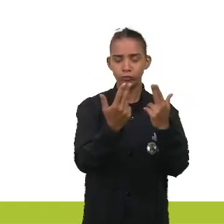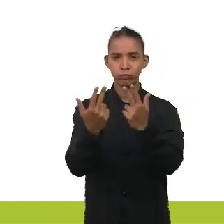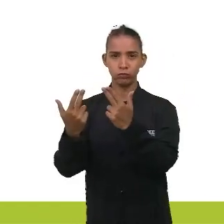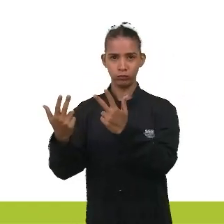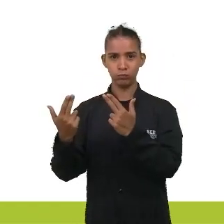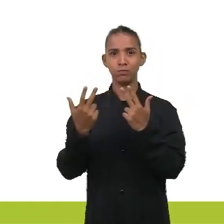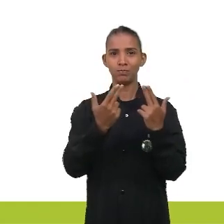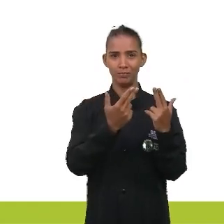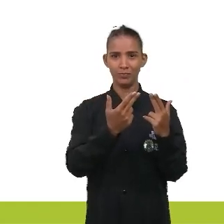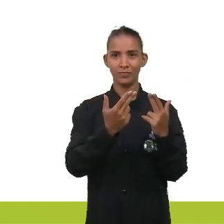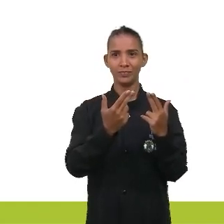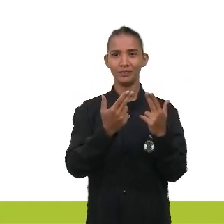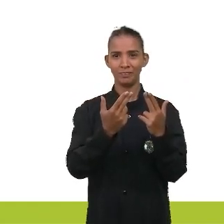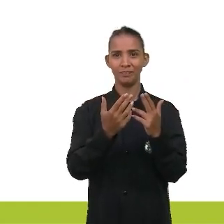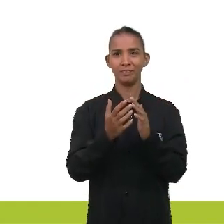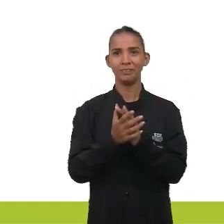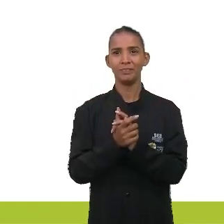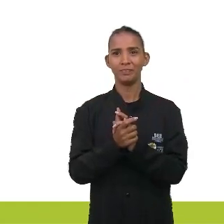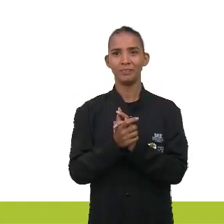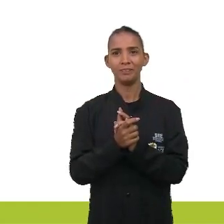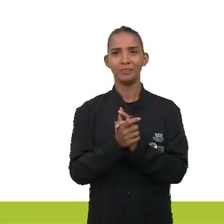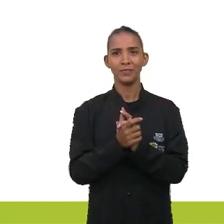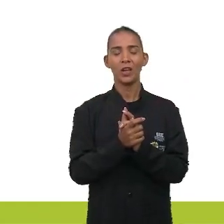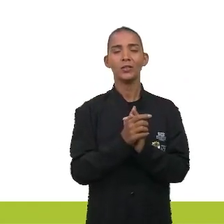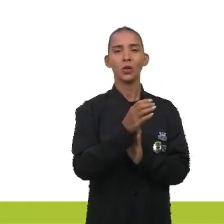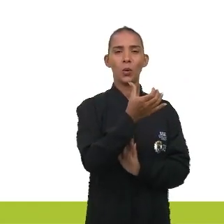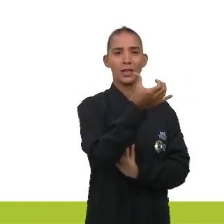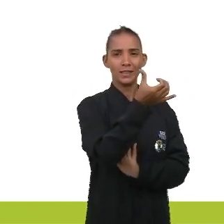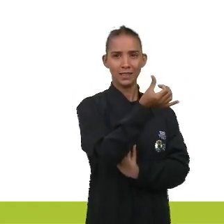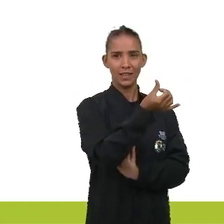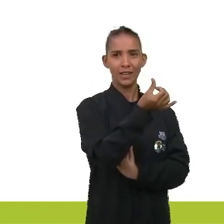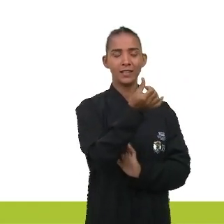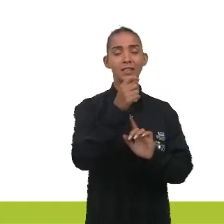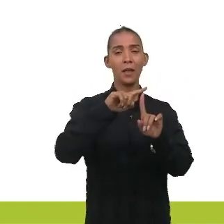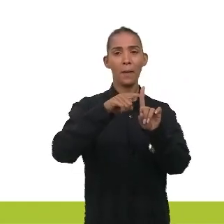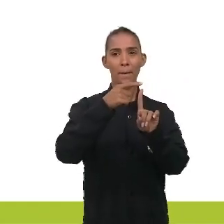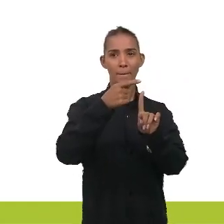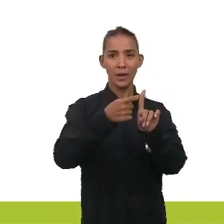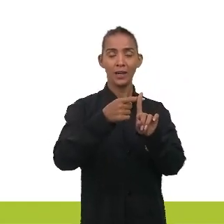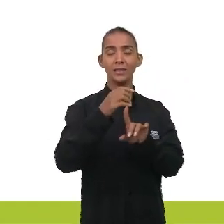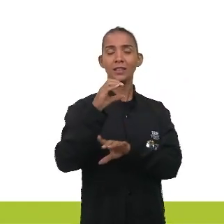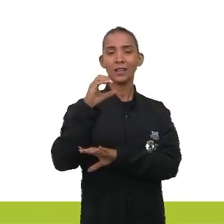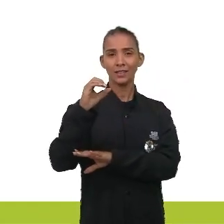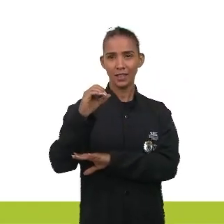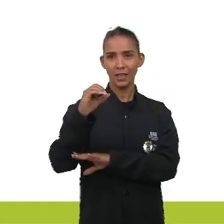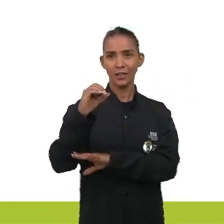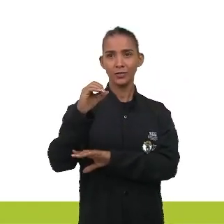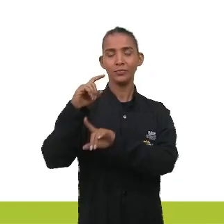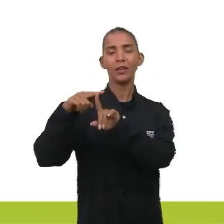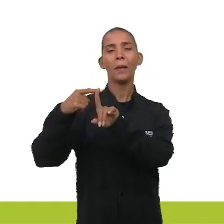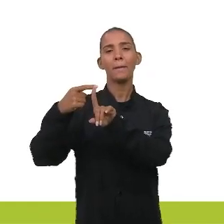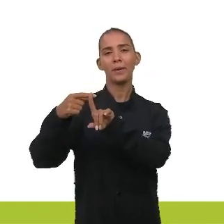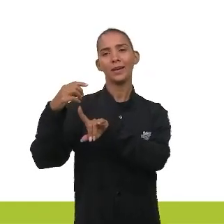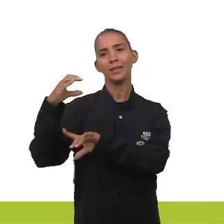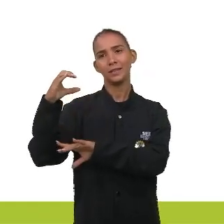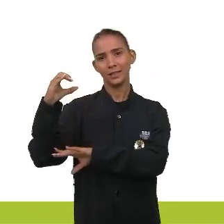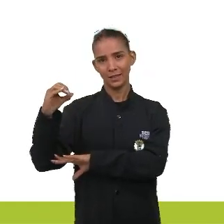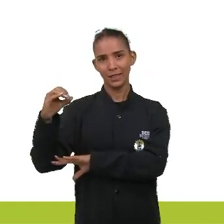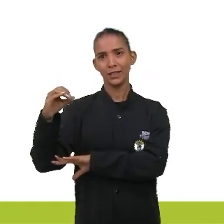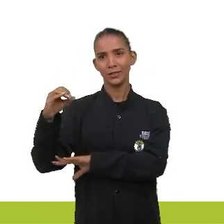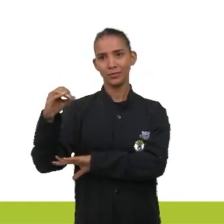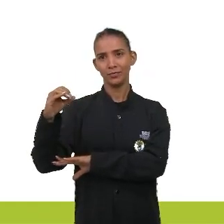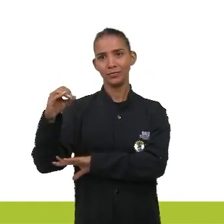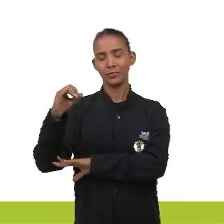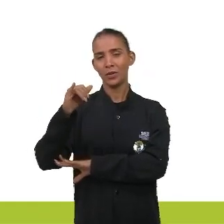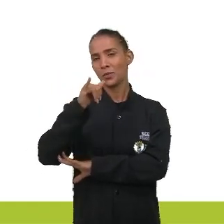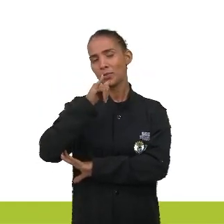mesma cor 1. Posso pintar nenhuma casa com a cor 2 e nenhuma casa com a cor 3, por